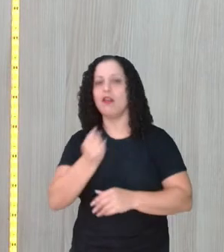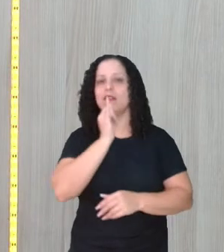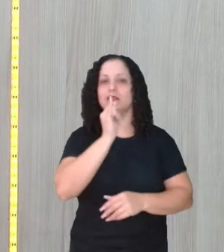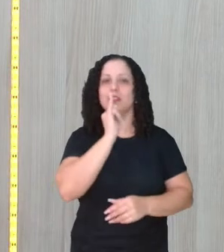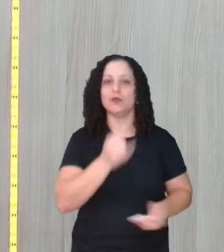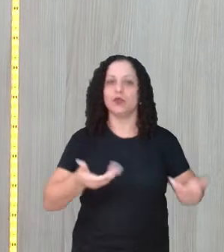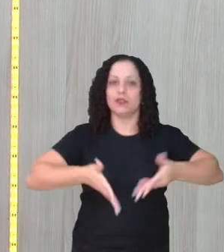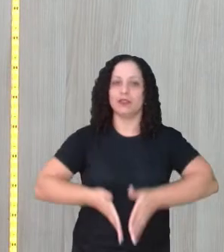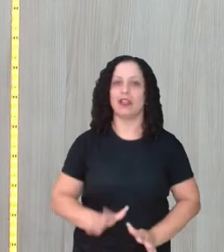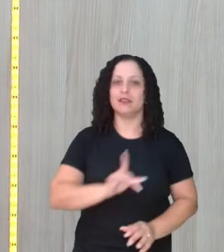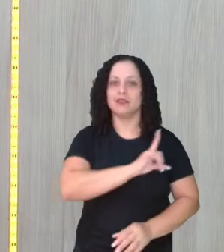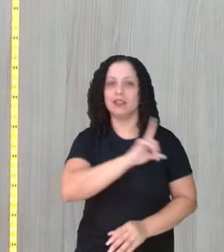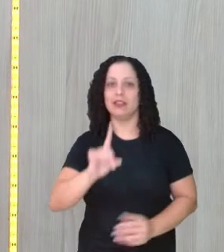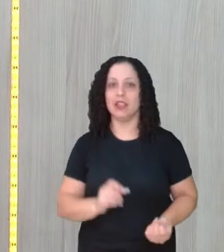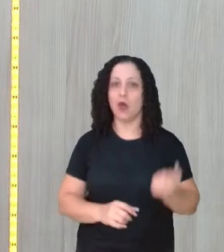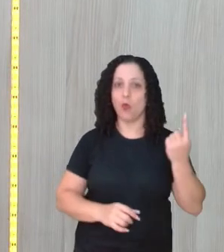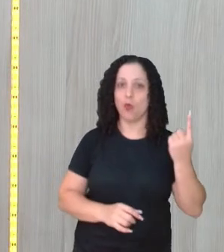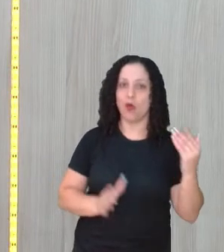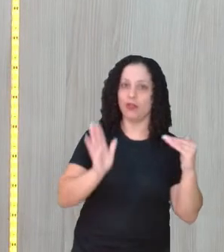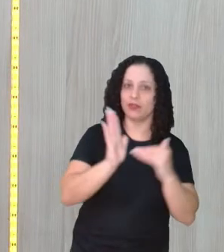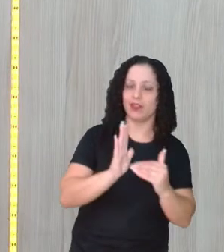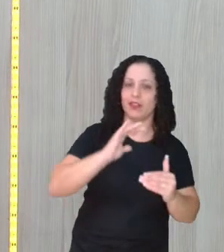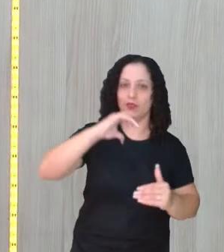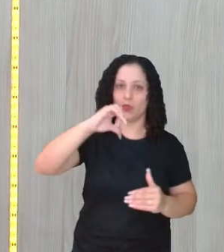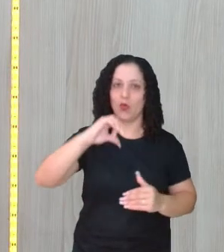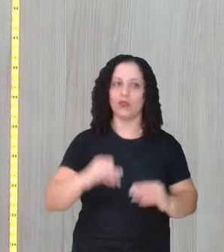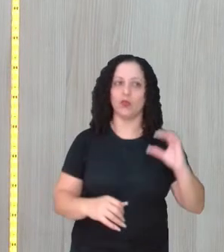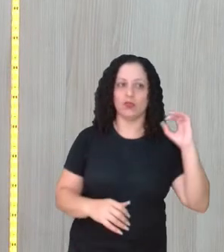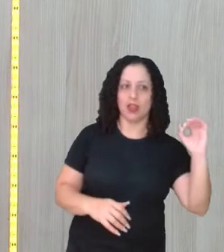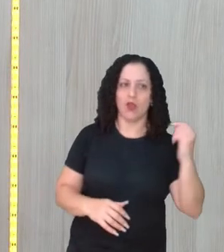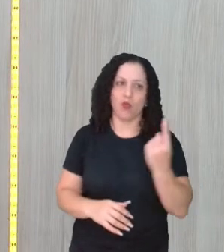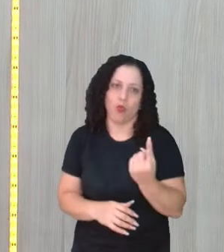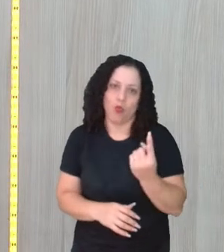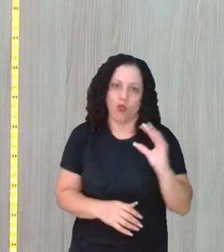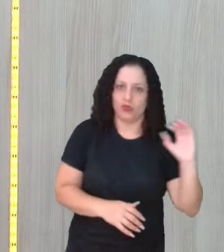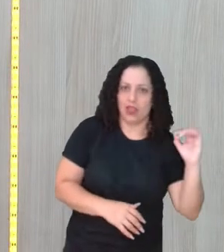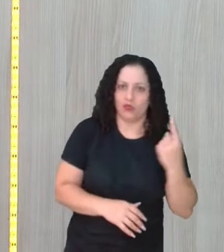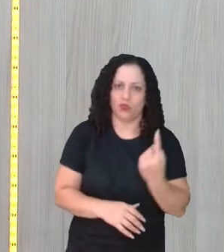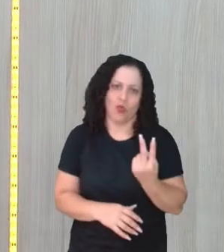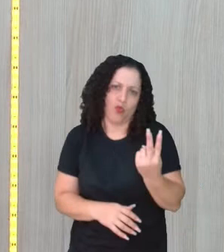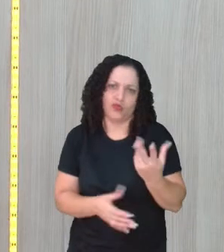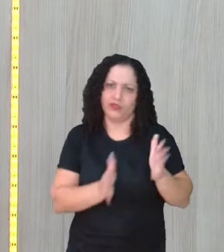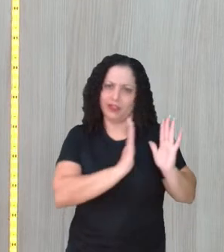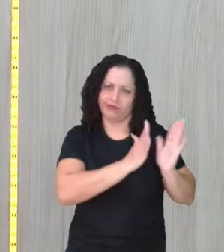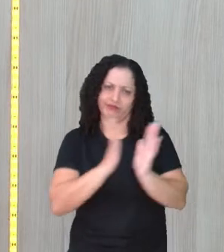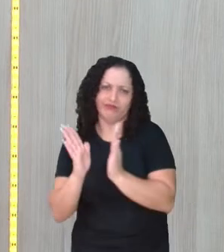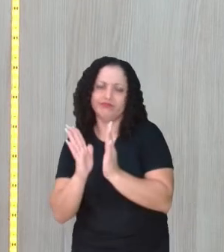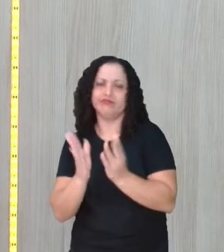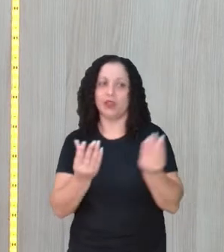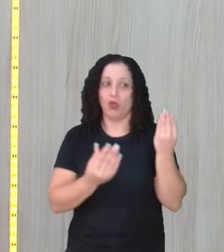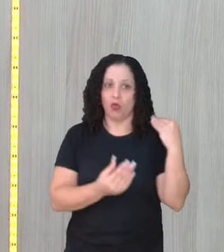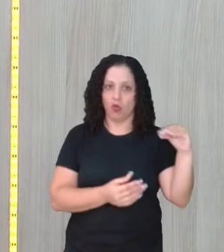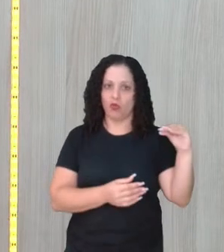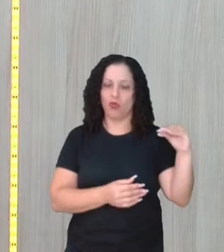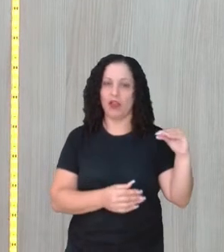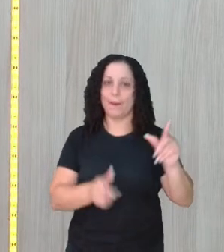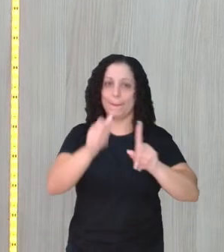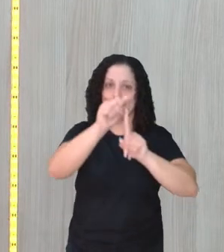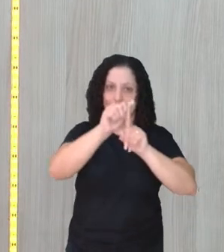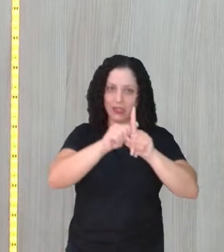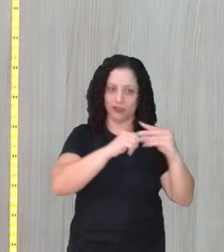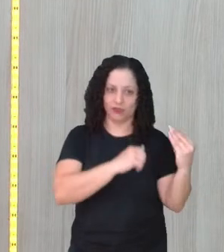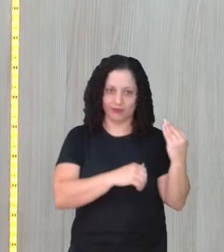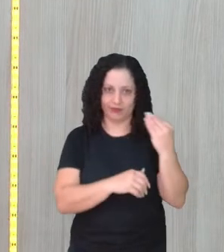do dia 1º até o dia 9, então coloca lá 01, 02 até 09. O mês